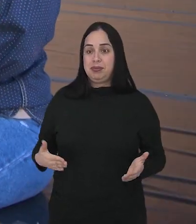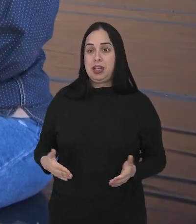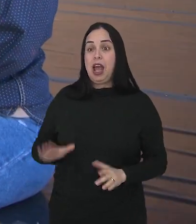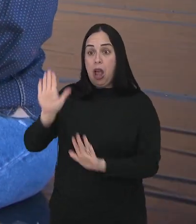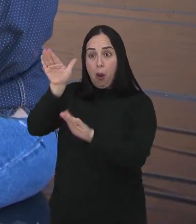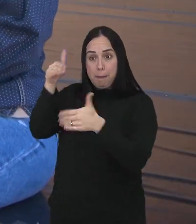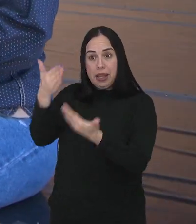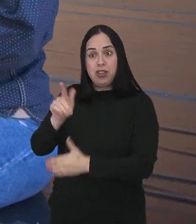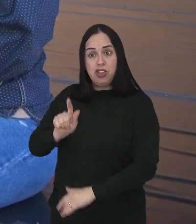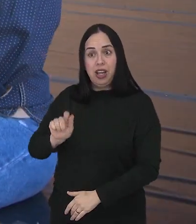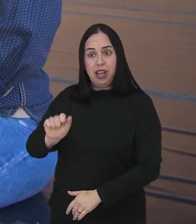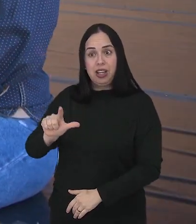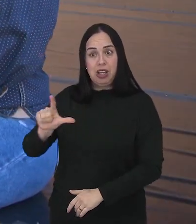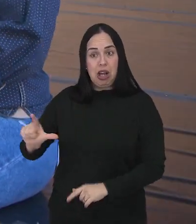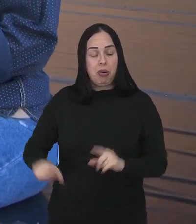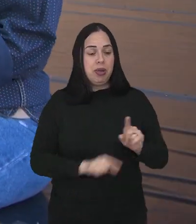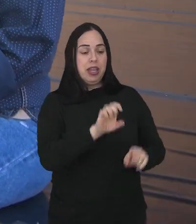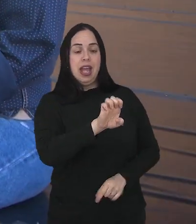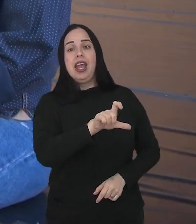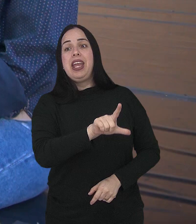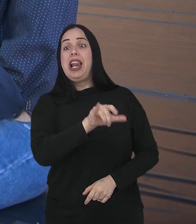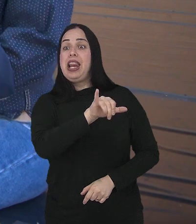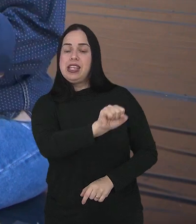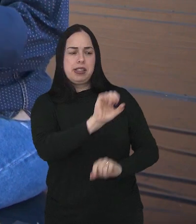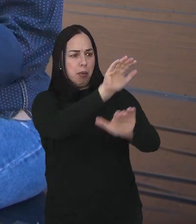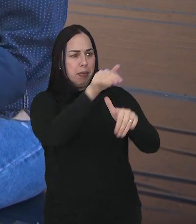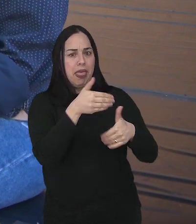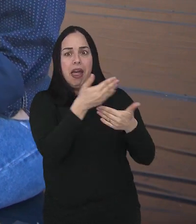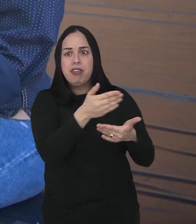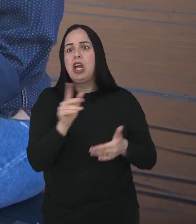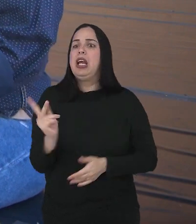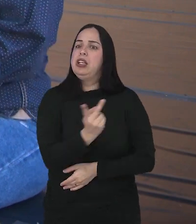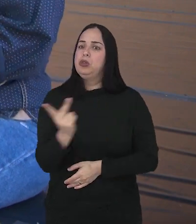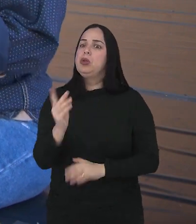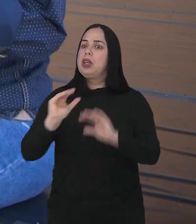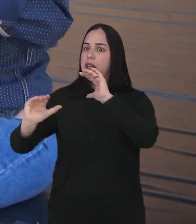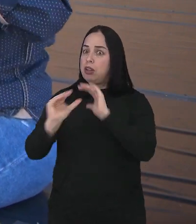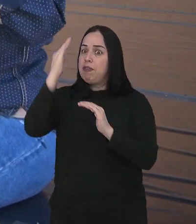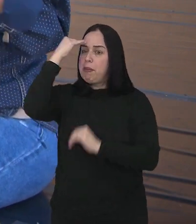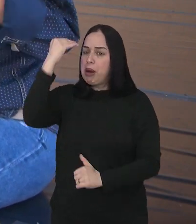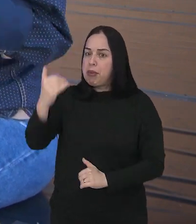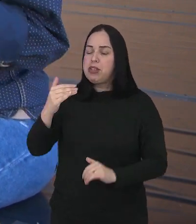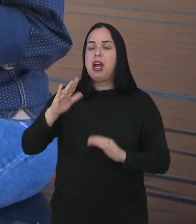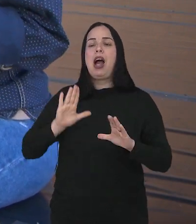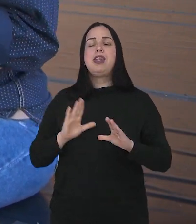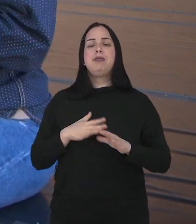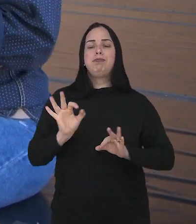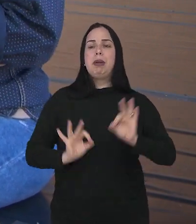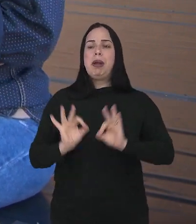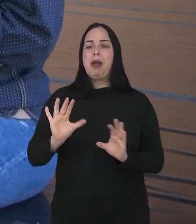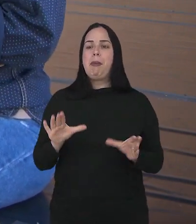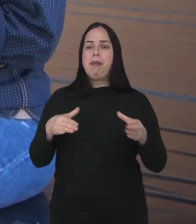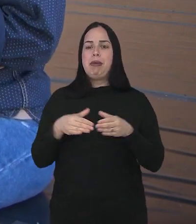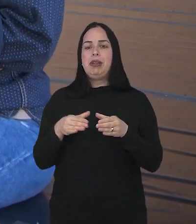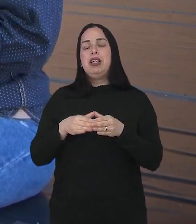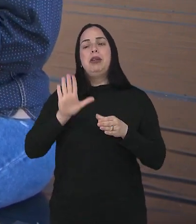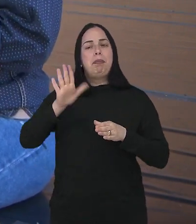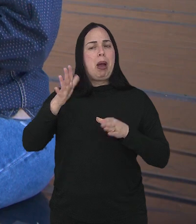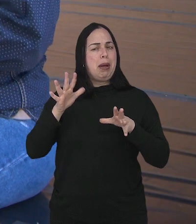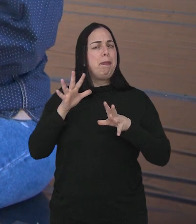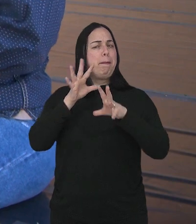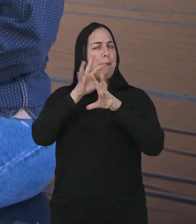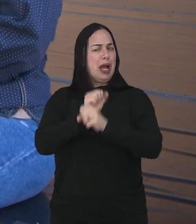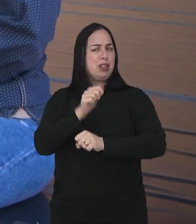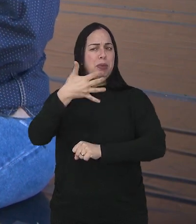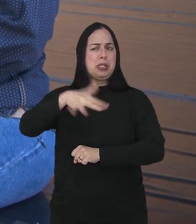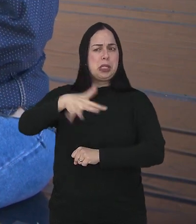Esse, o da Gal Costa e o da Elis Regina, eram 10 cantoras, mais a banda, né? Então, assim, fiz um cálculo, já passaram pelo